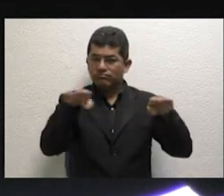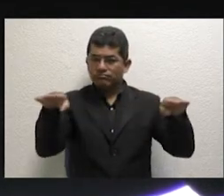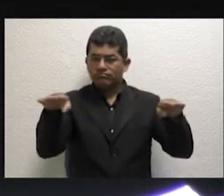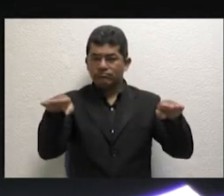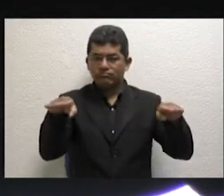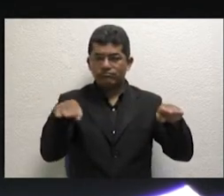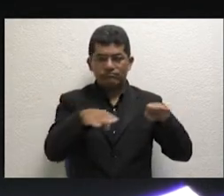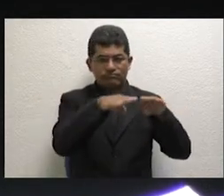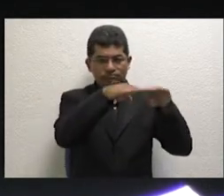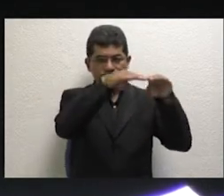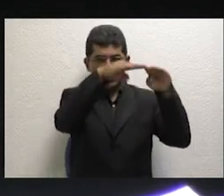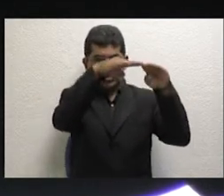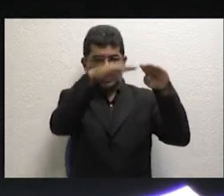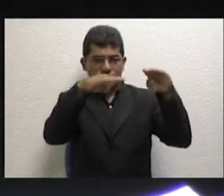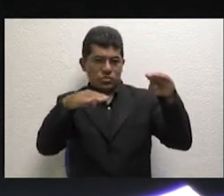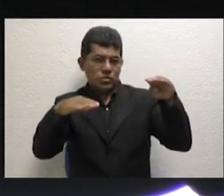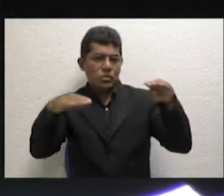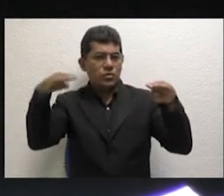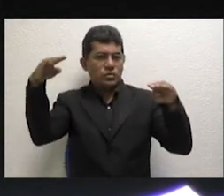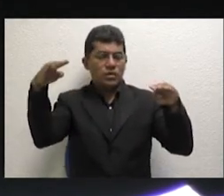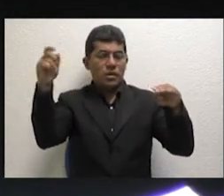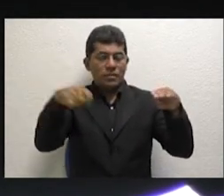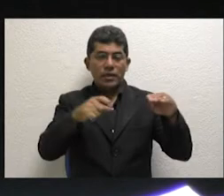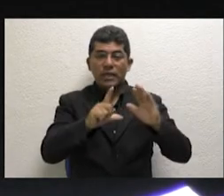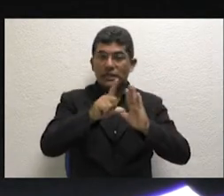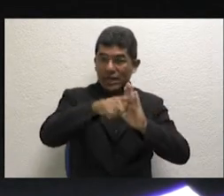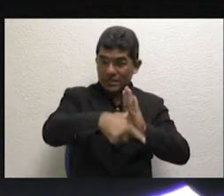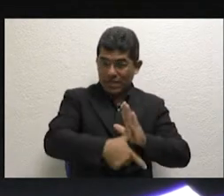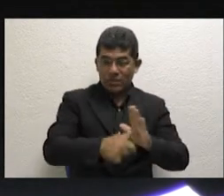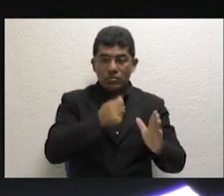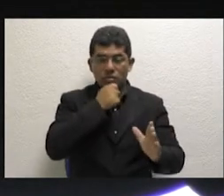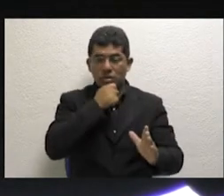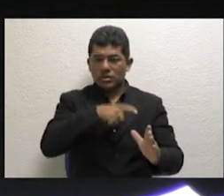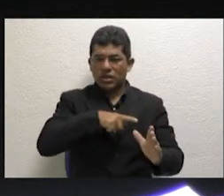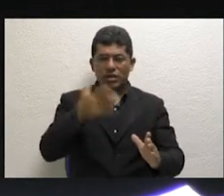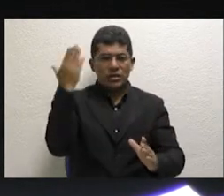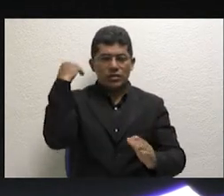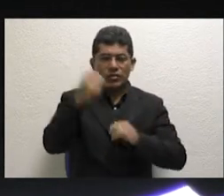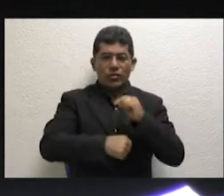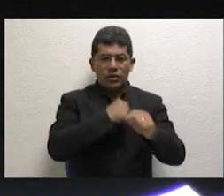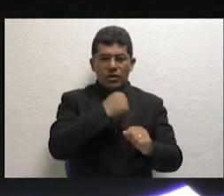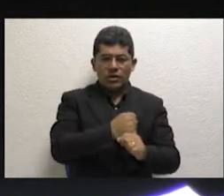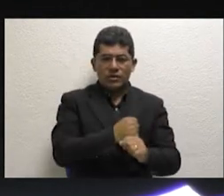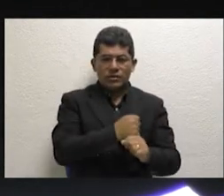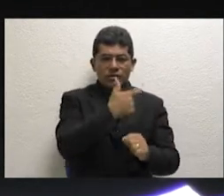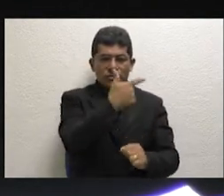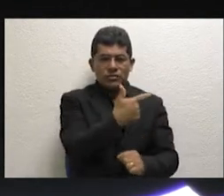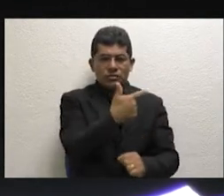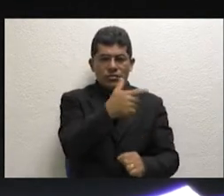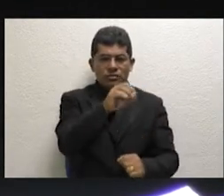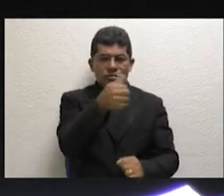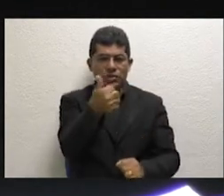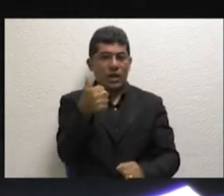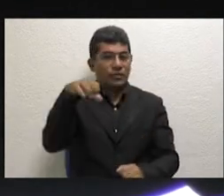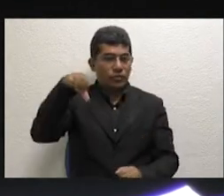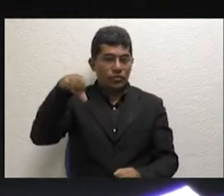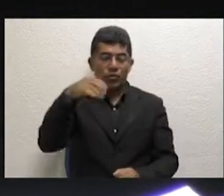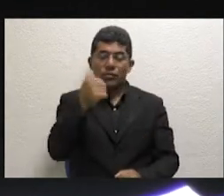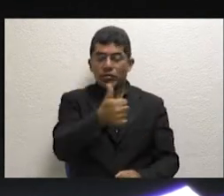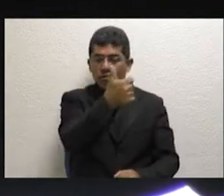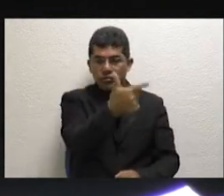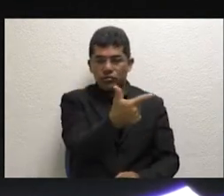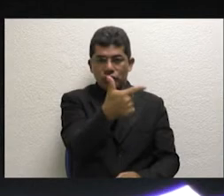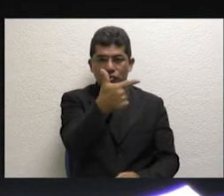horizontal atrasada que está desde o ano de 2014 outro